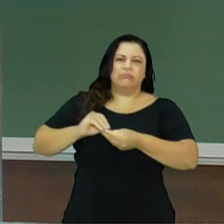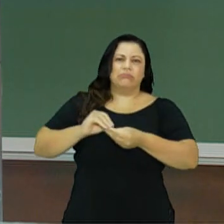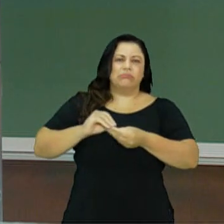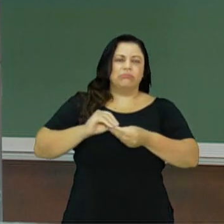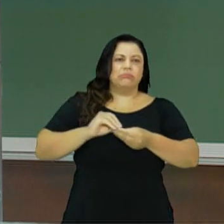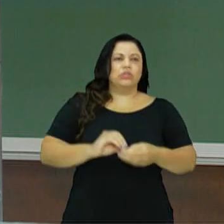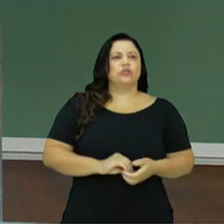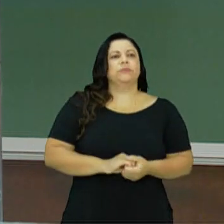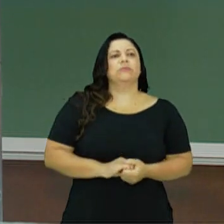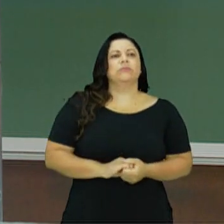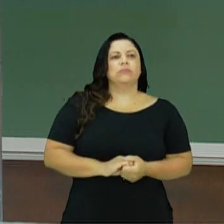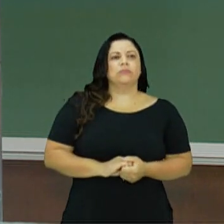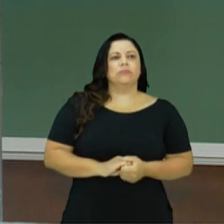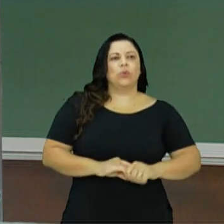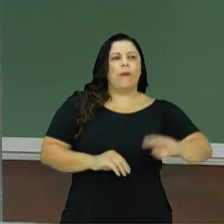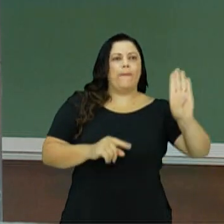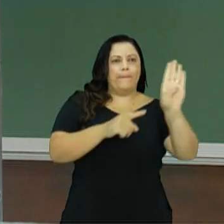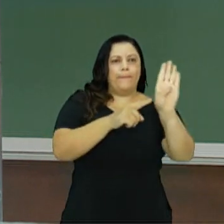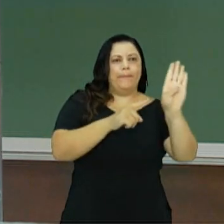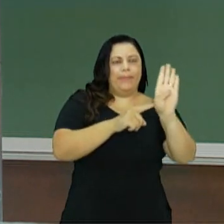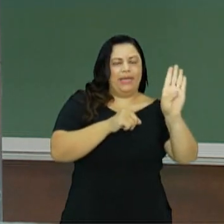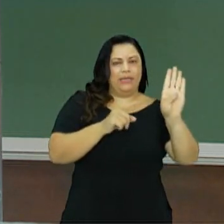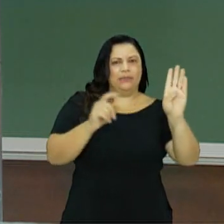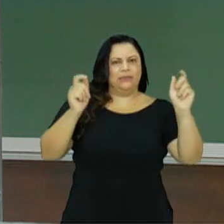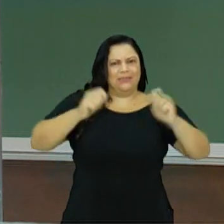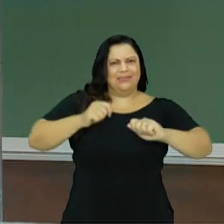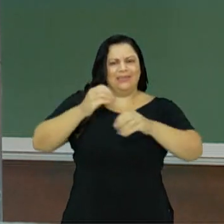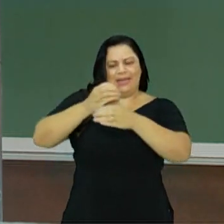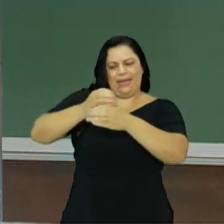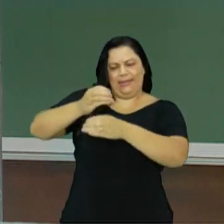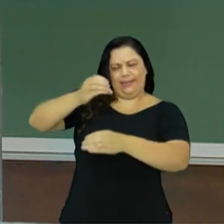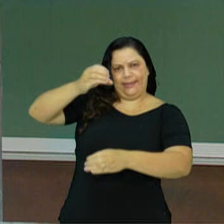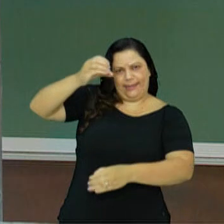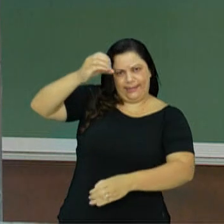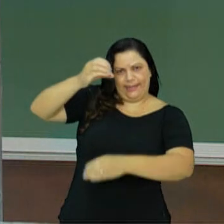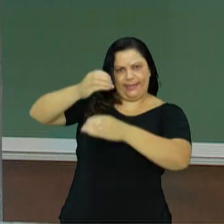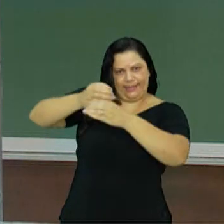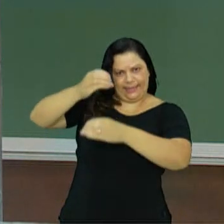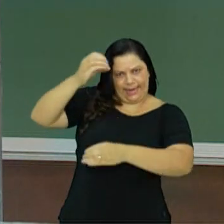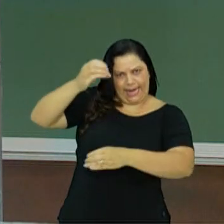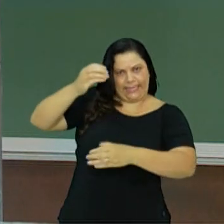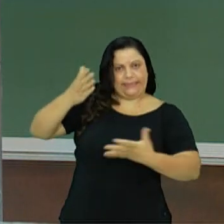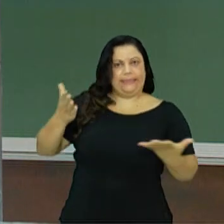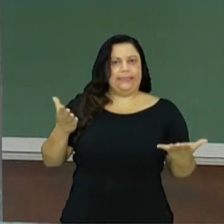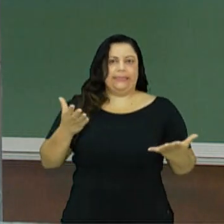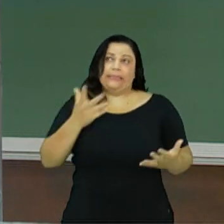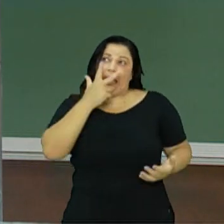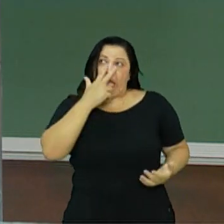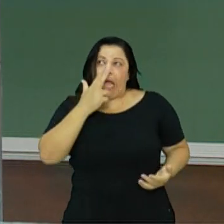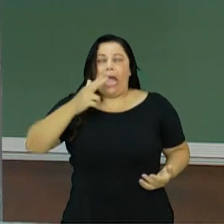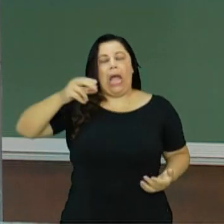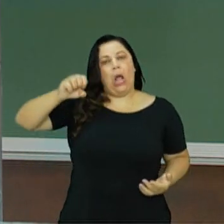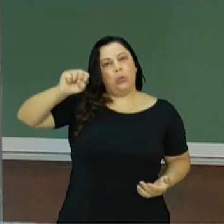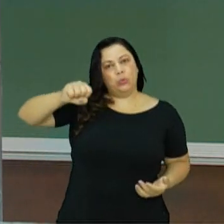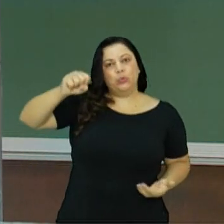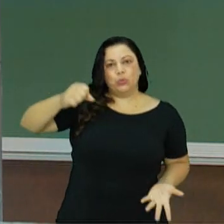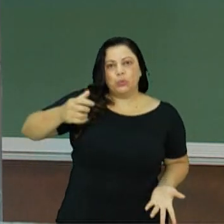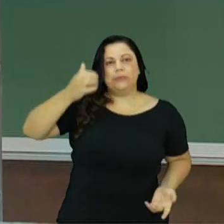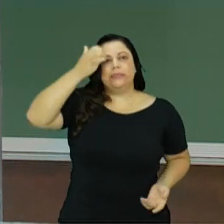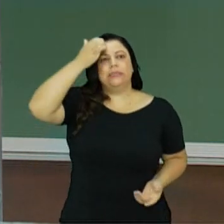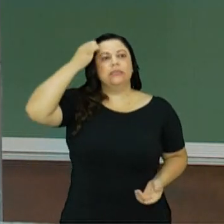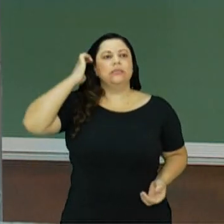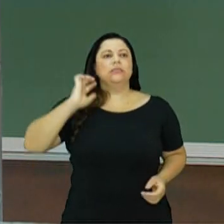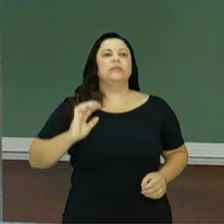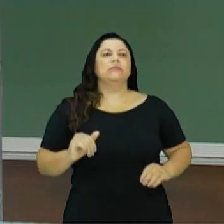a estrutura a partir da qual ocorre o crescimento dos ossos longos. Então, aqui já nos parece a correta ali, né? O osso